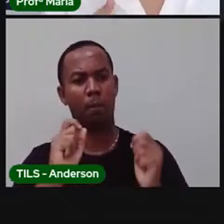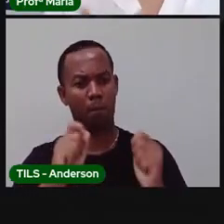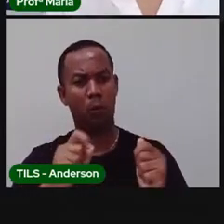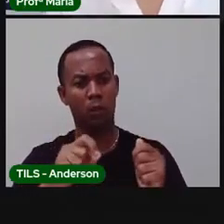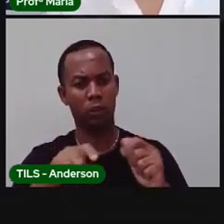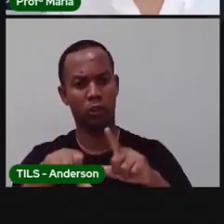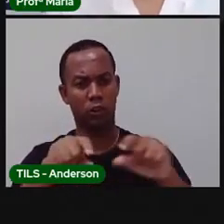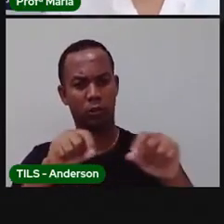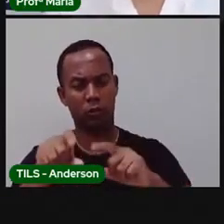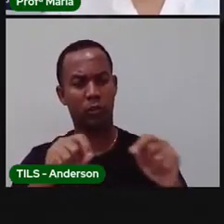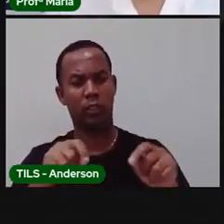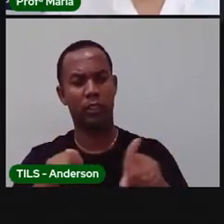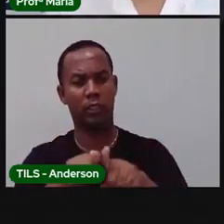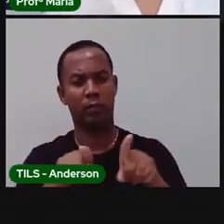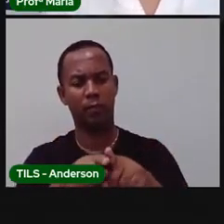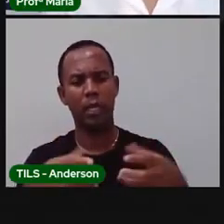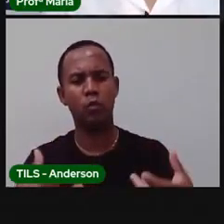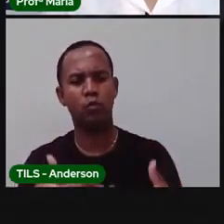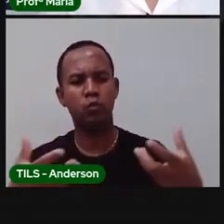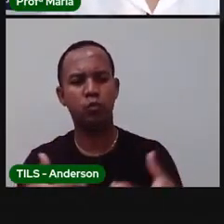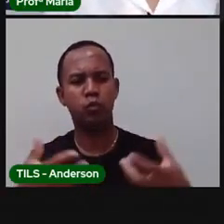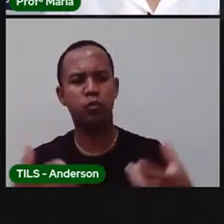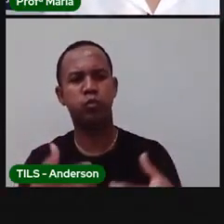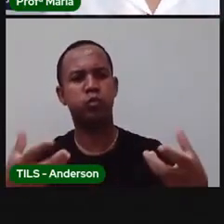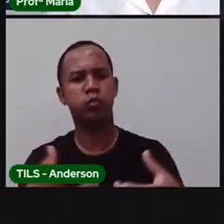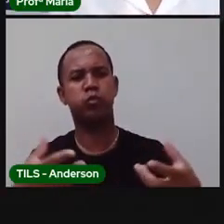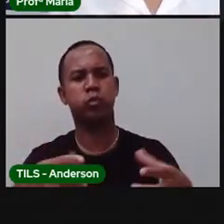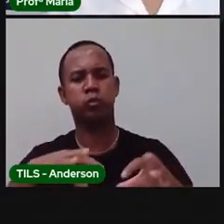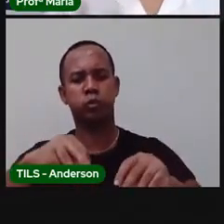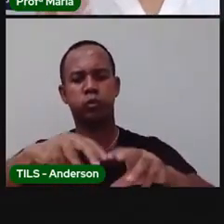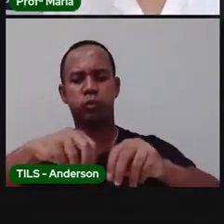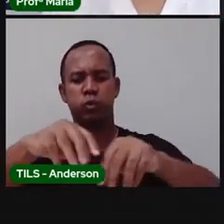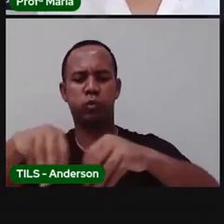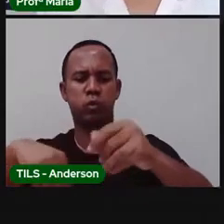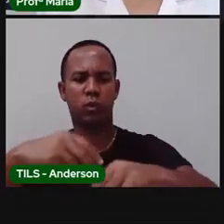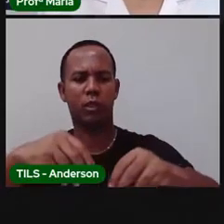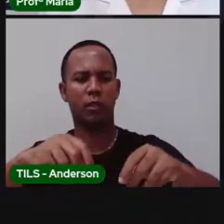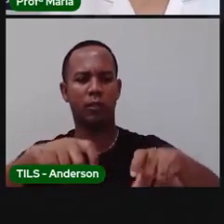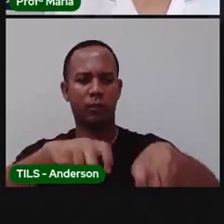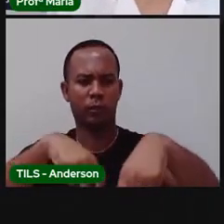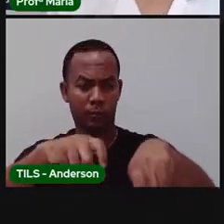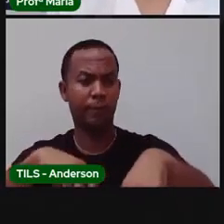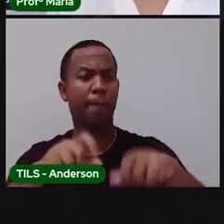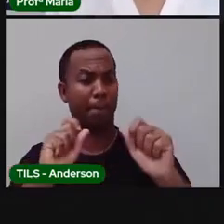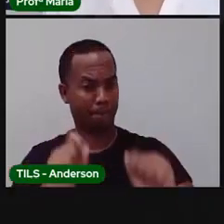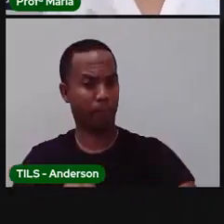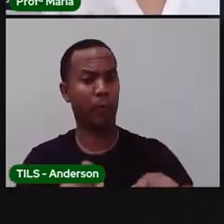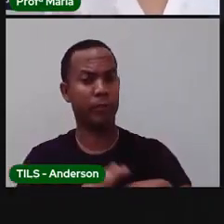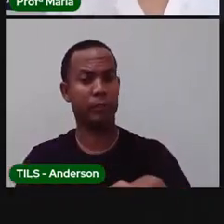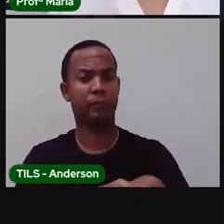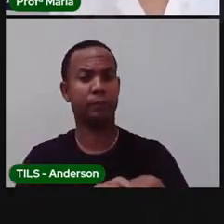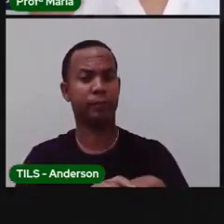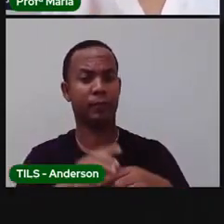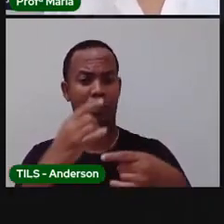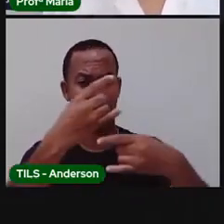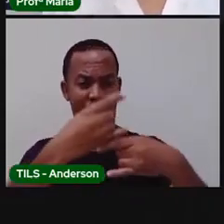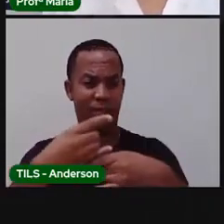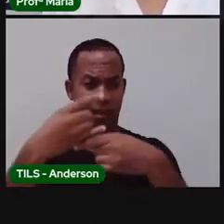Em uma das lives da Seduc, né, na semana que foi a anterior à chegada da Promaria aqui para vocês, uma outra